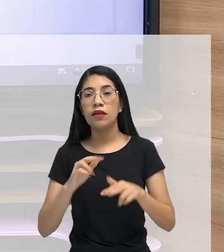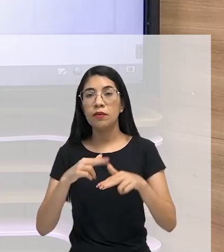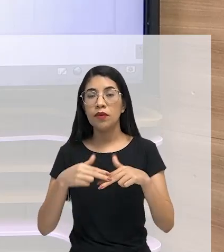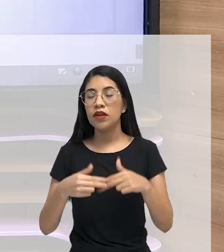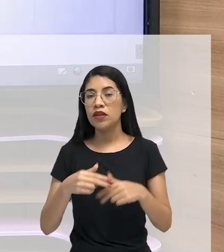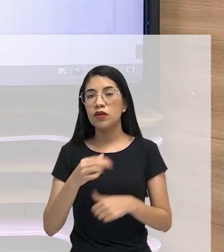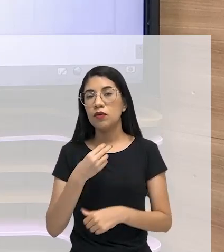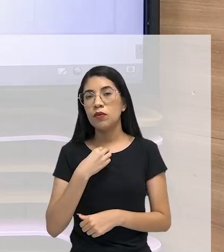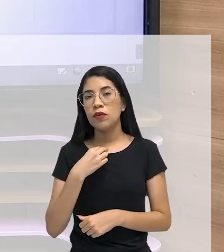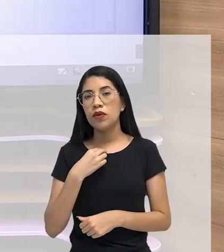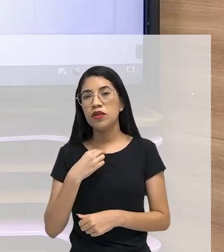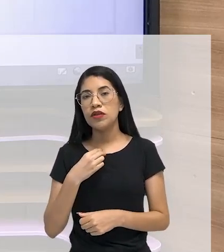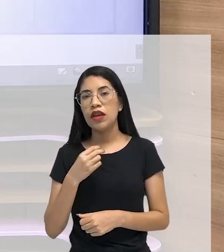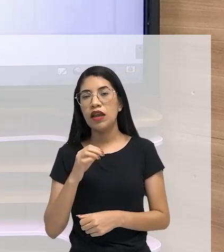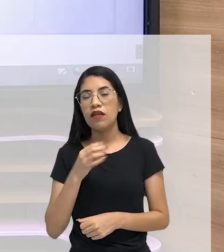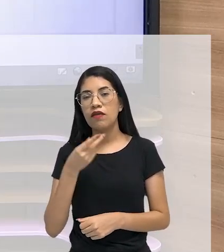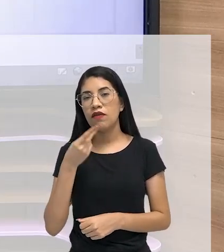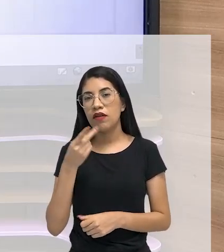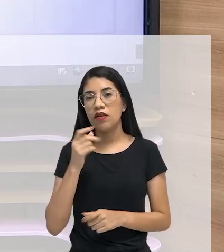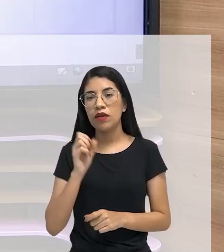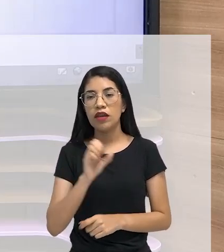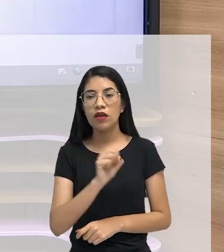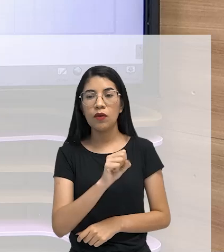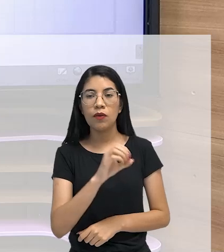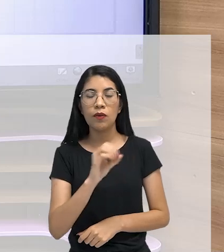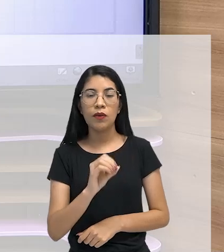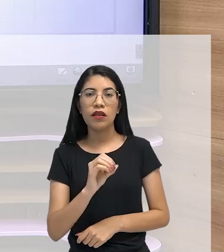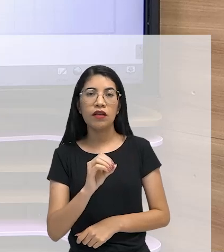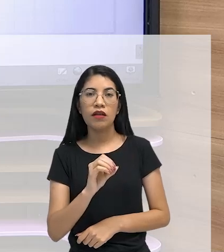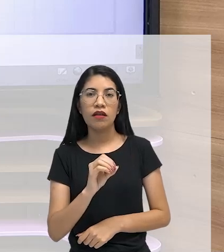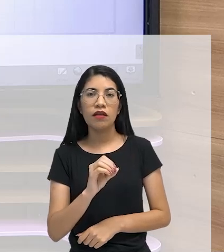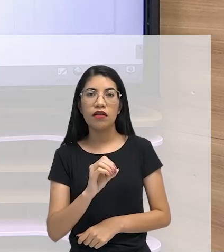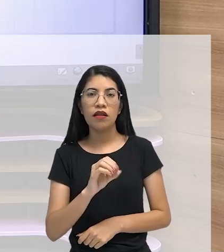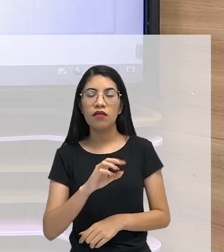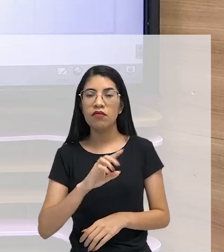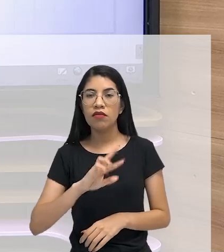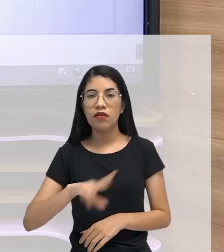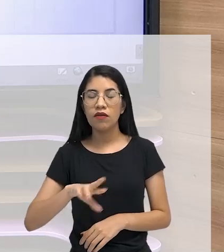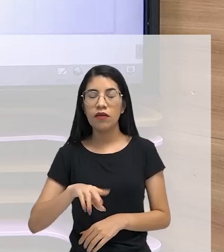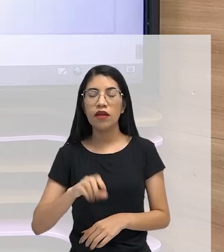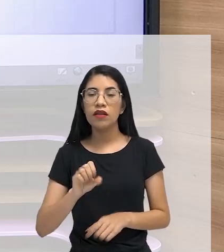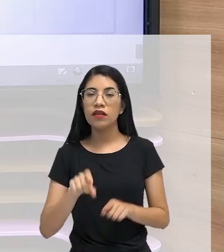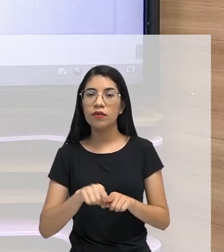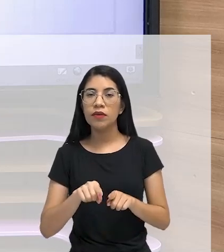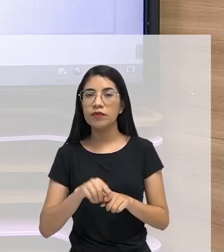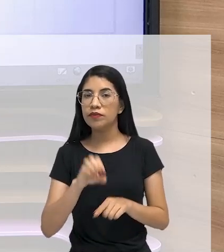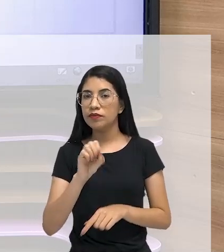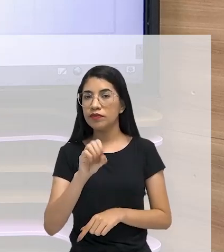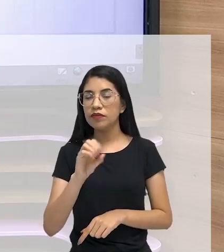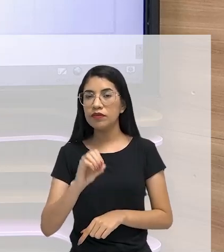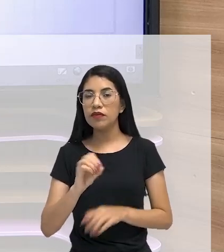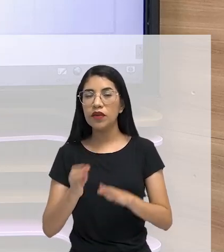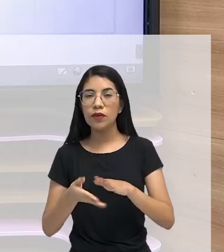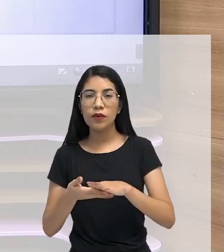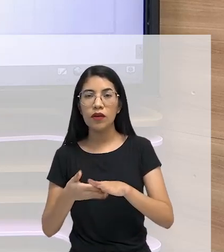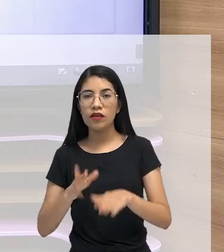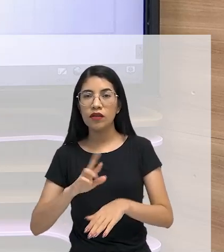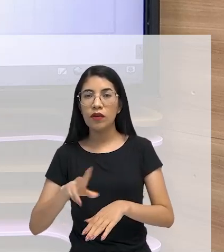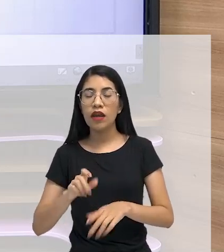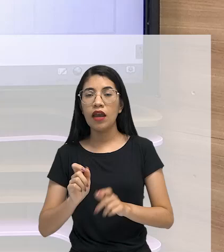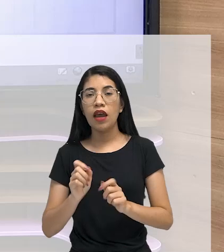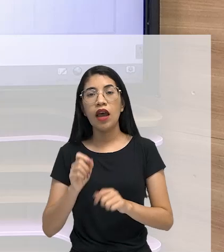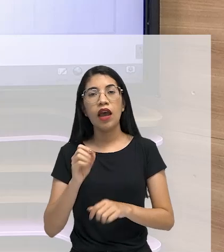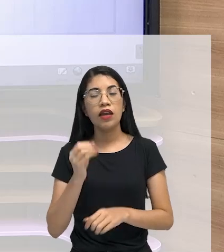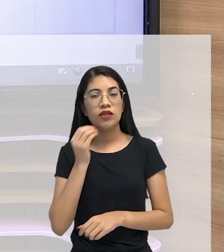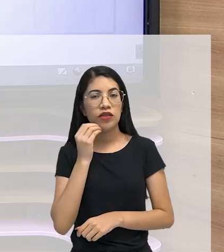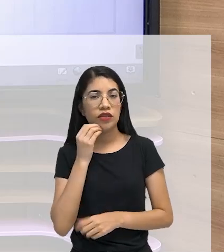nós não podemos dizer que é 80, que vai sair 80 caras, né, e 80 coroas. Estão entendendo? Apesar de ser a mesma